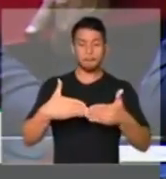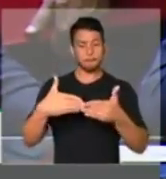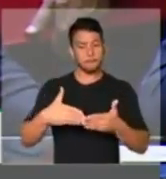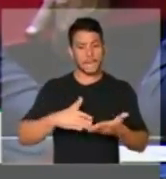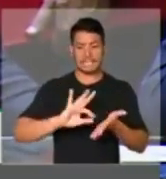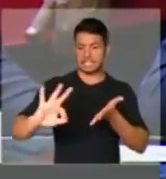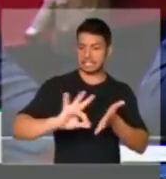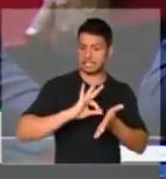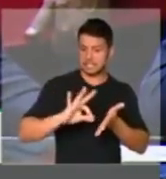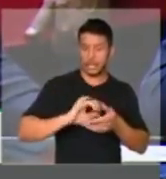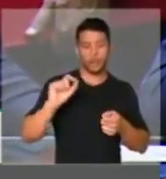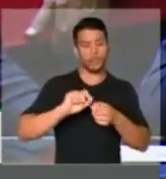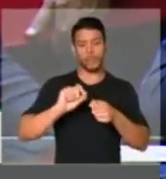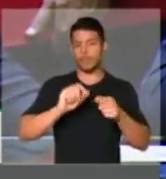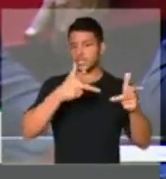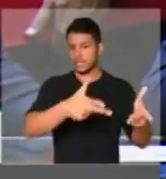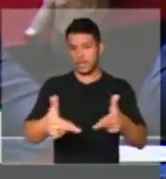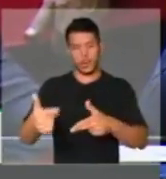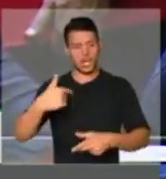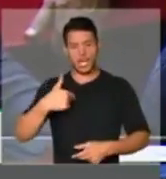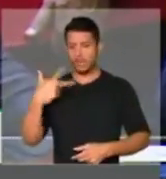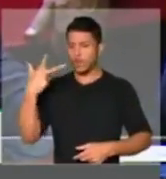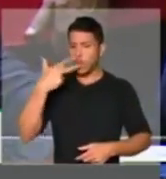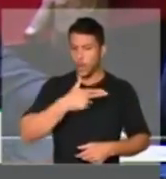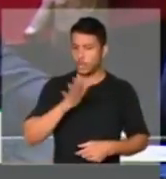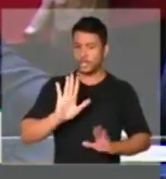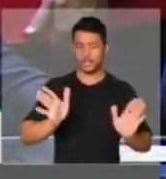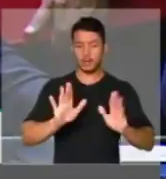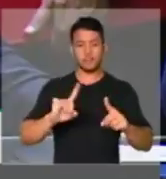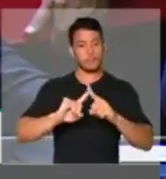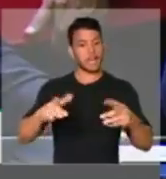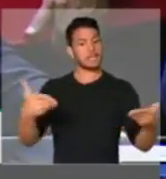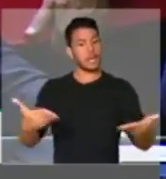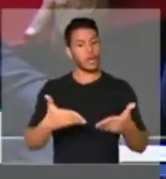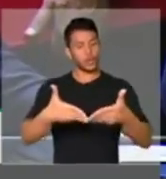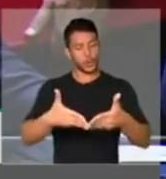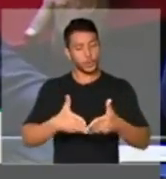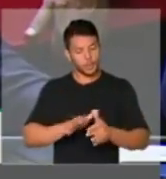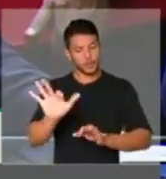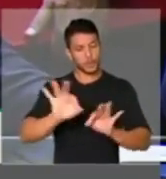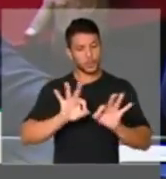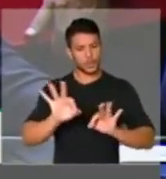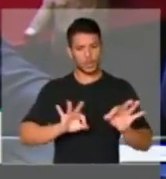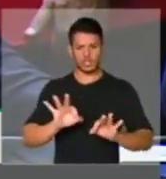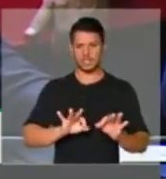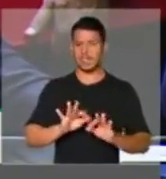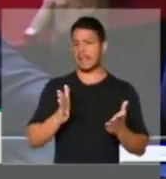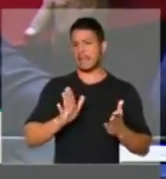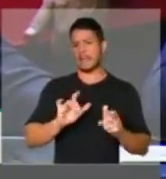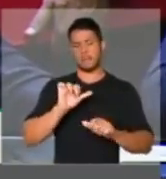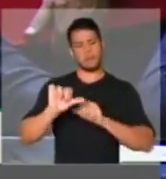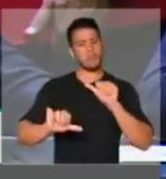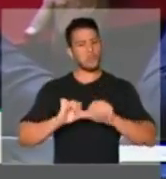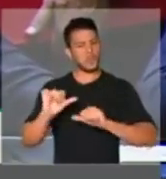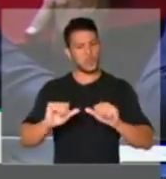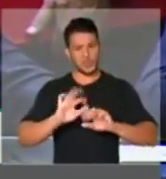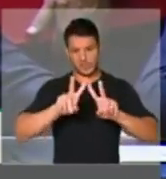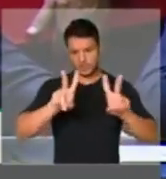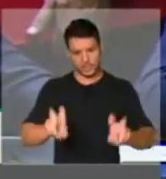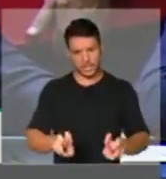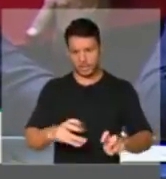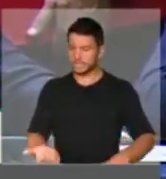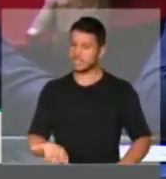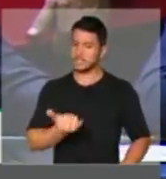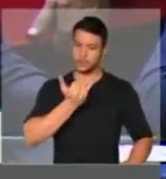inscreva e faça que nem os outros, que eu não vou cortar a sua palavra. Agora, numa questão de ordem, aí você vir politizando, não dá, deputado.